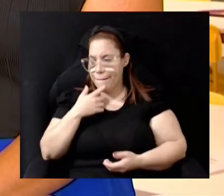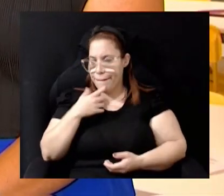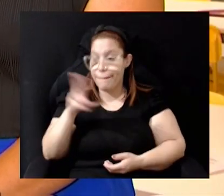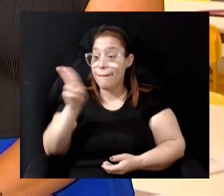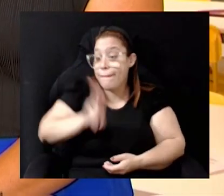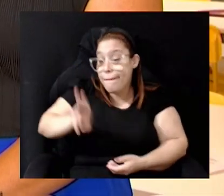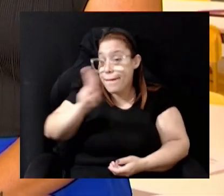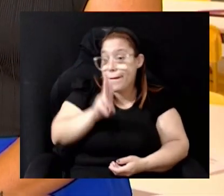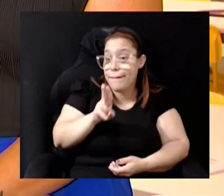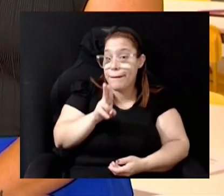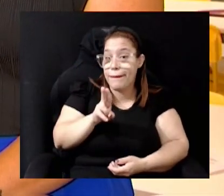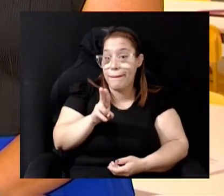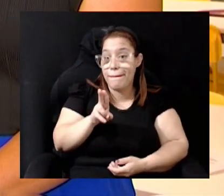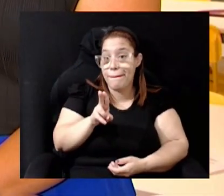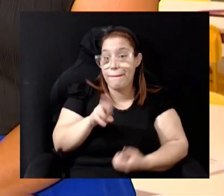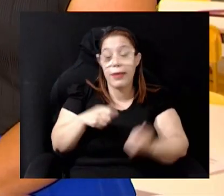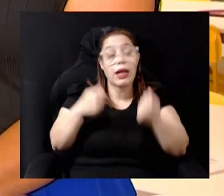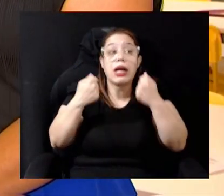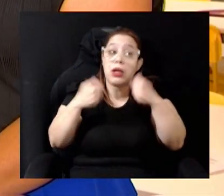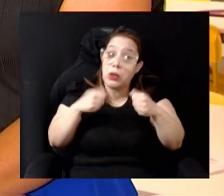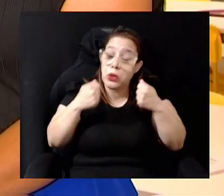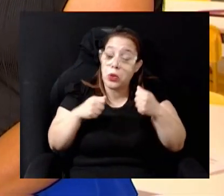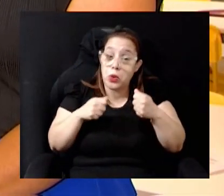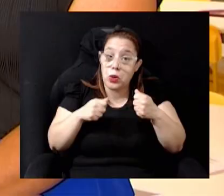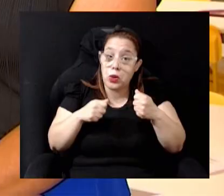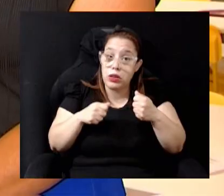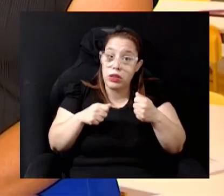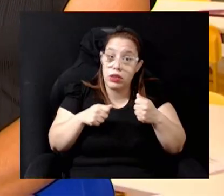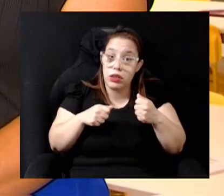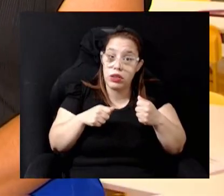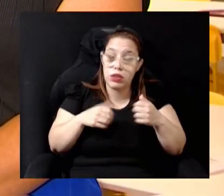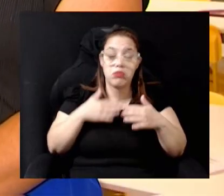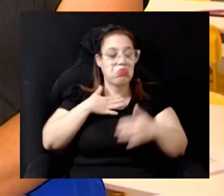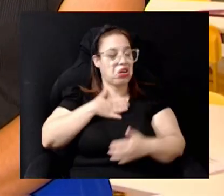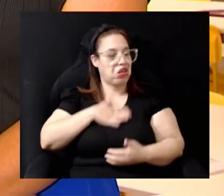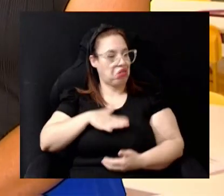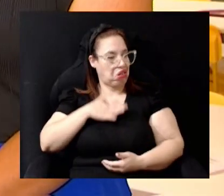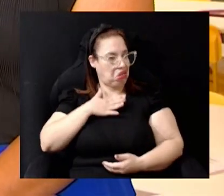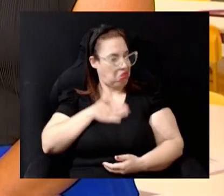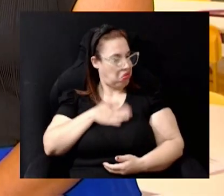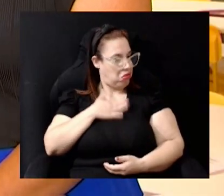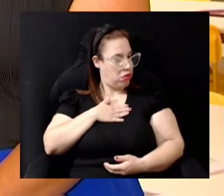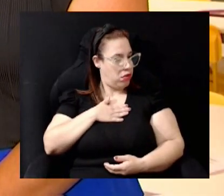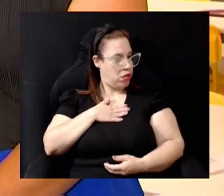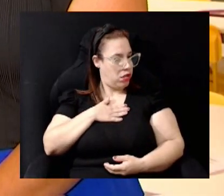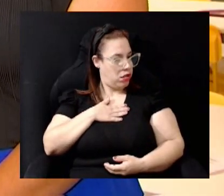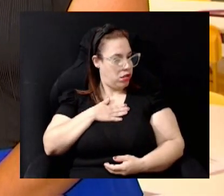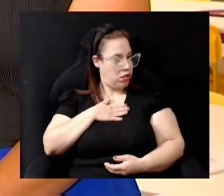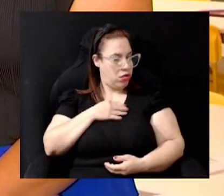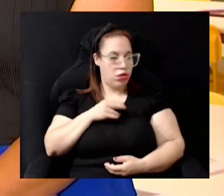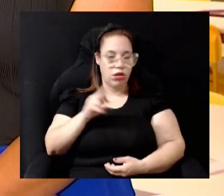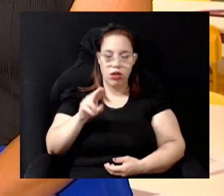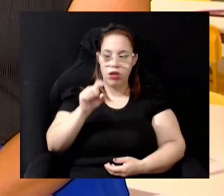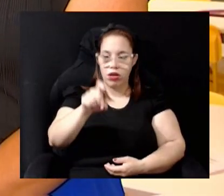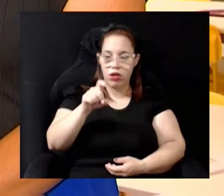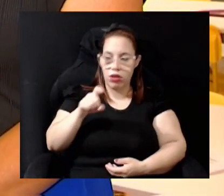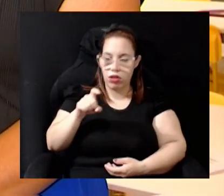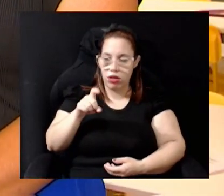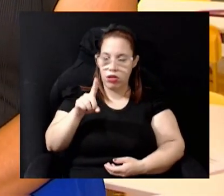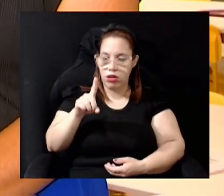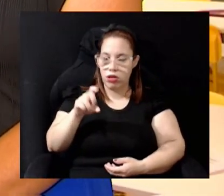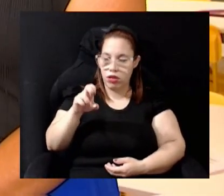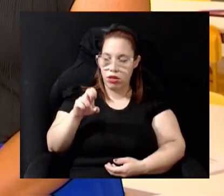seja precisa, para que ela seja prazerosa, e o UX Designer vai tratar justamente dessas